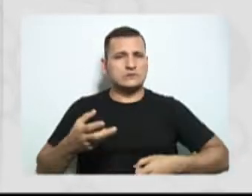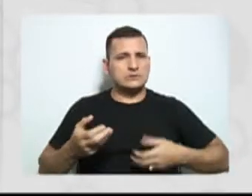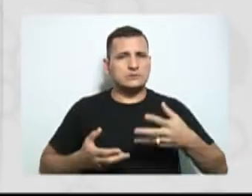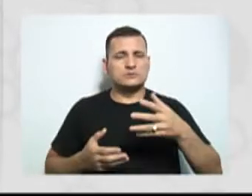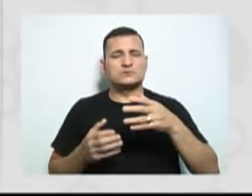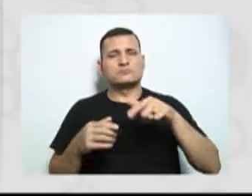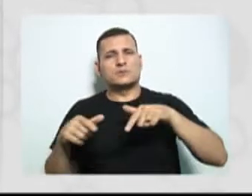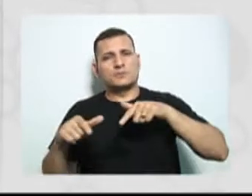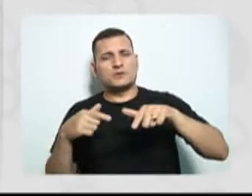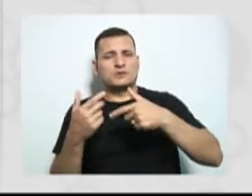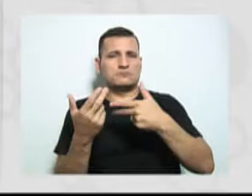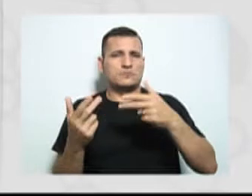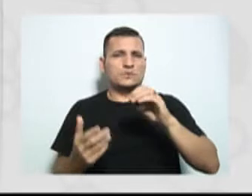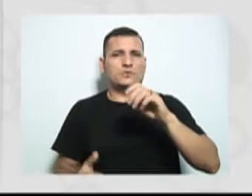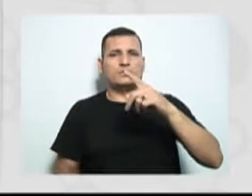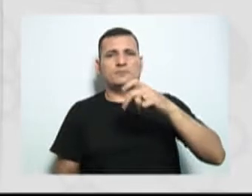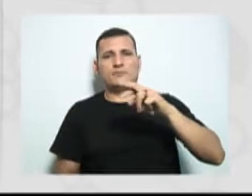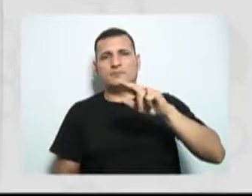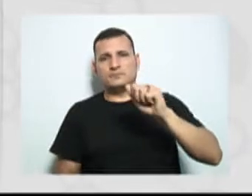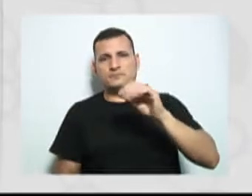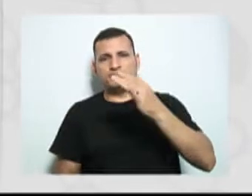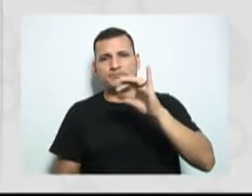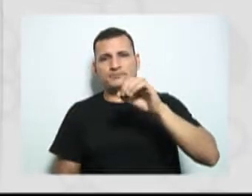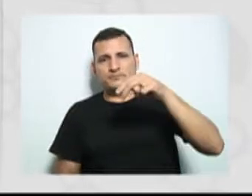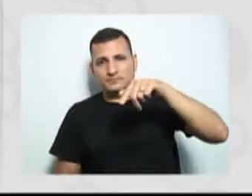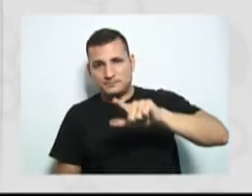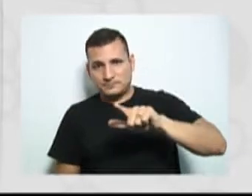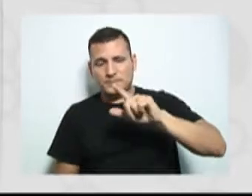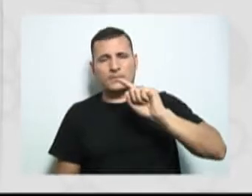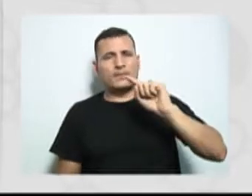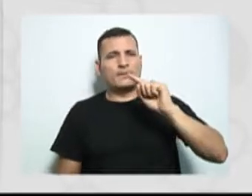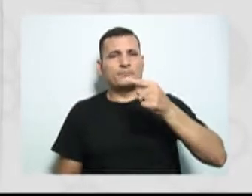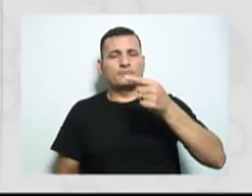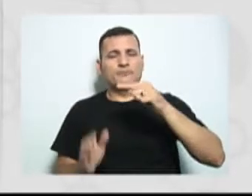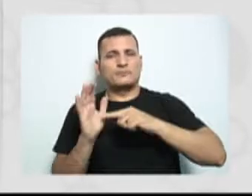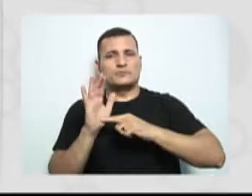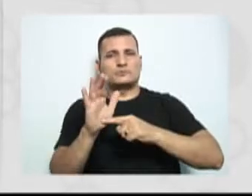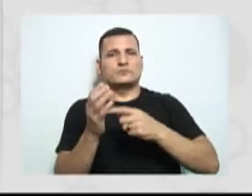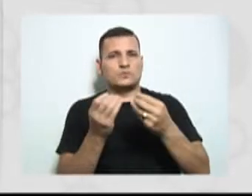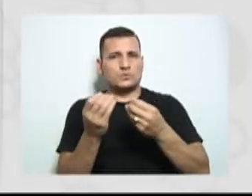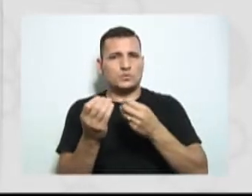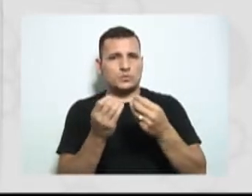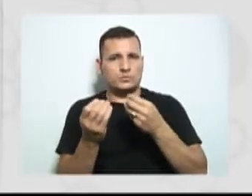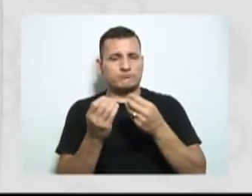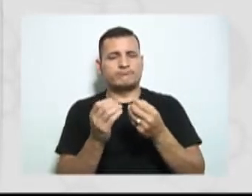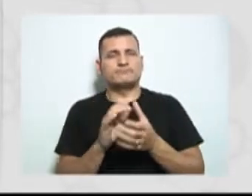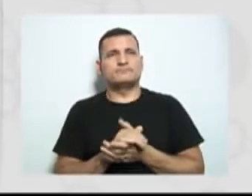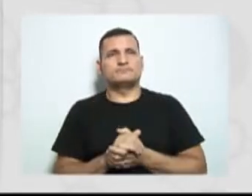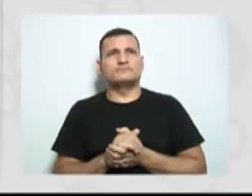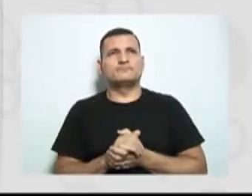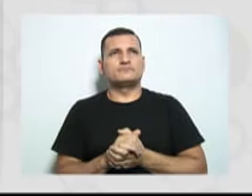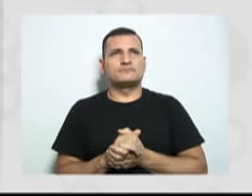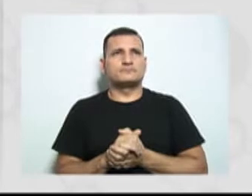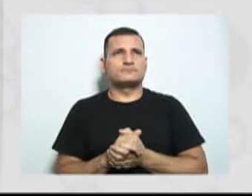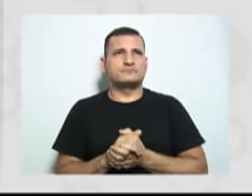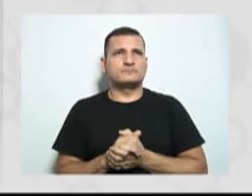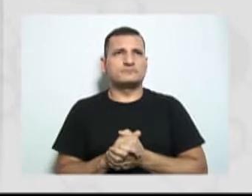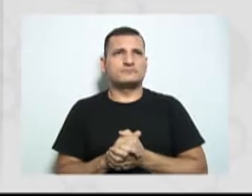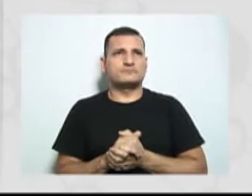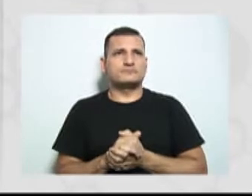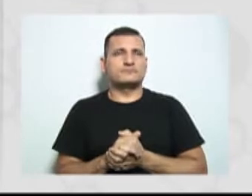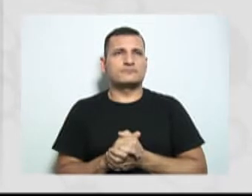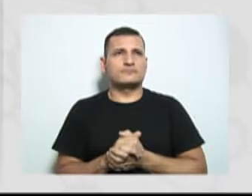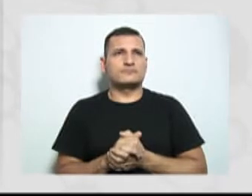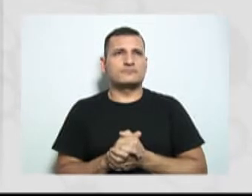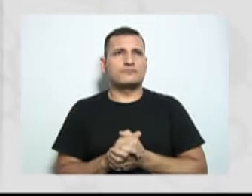operacionais. Vamos explicar direitinho como funciona esse cálculo, tá bom? No período. O que nós temos ainda